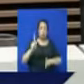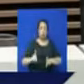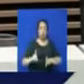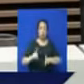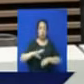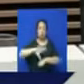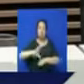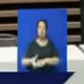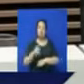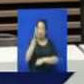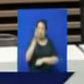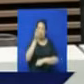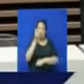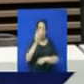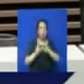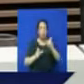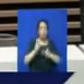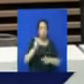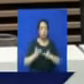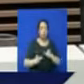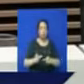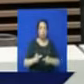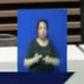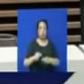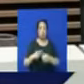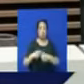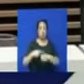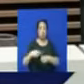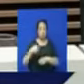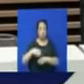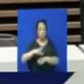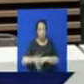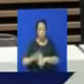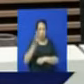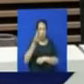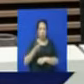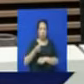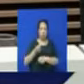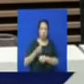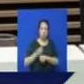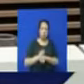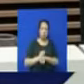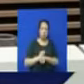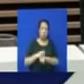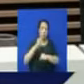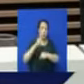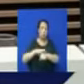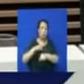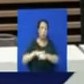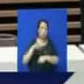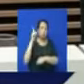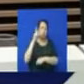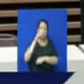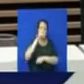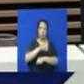resgata aquele que está caído, e nossa cidade precisa ser resgatada desse momento caído que está,